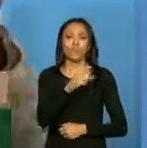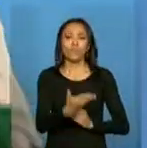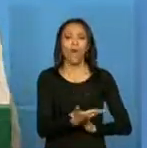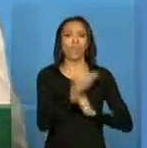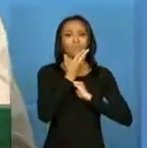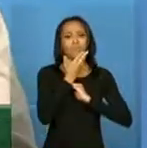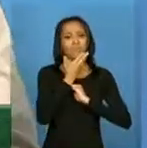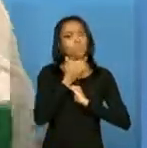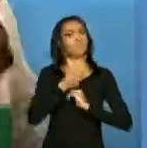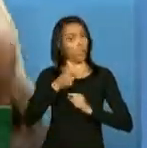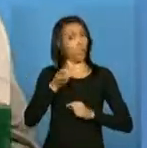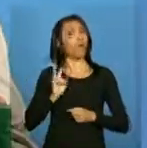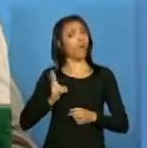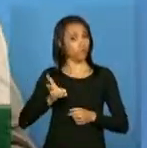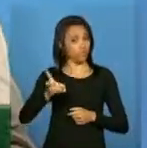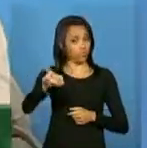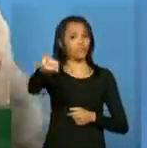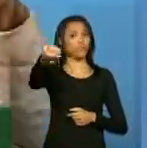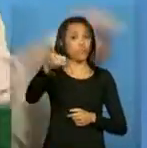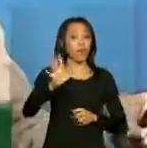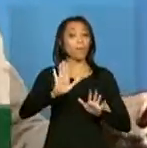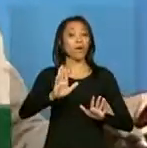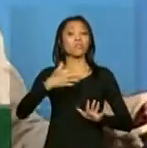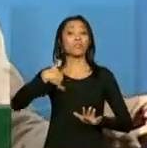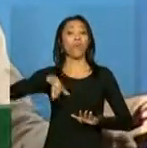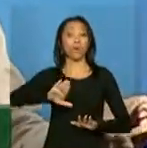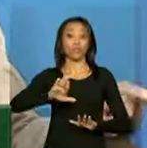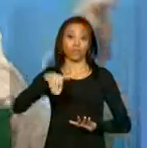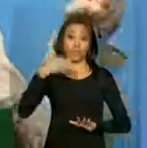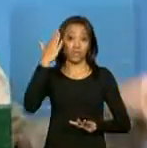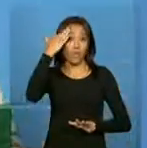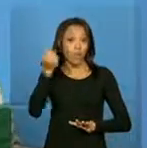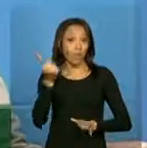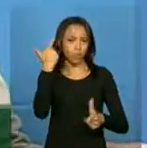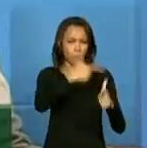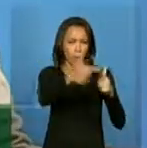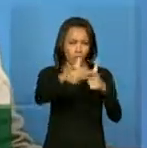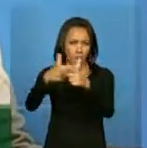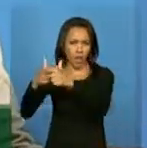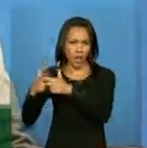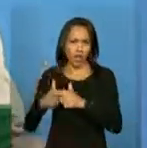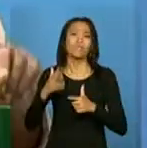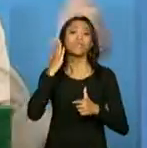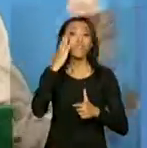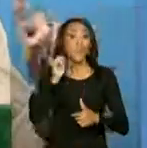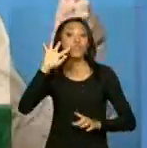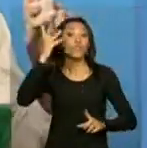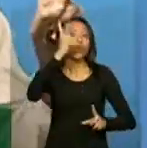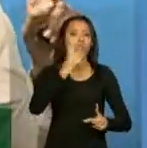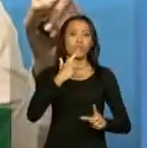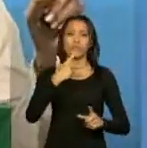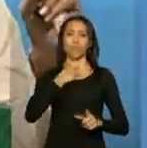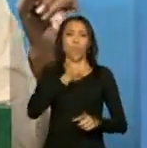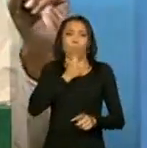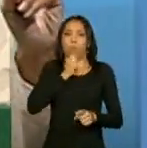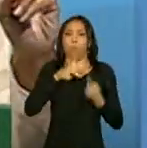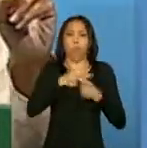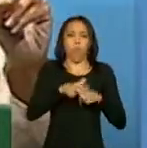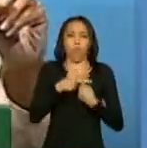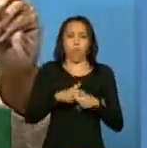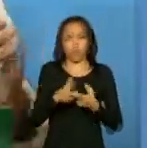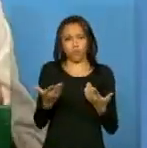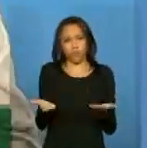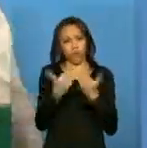porque a coisa continua. Mas quando nós sabemos o problema, sabemos a solução e não corrigimos os erros, então